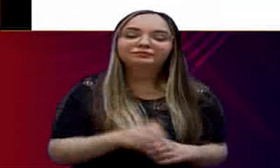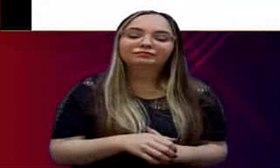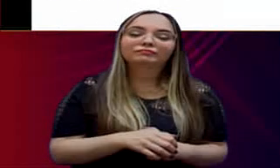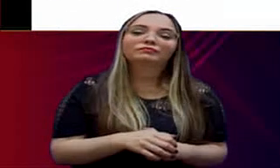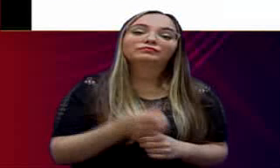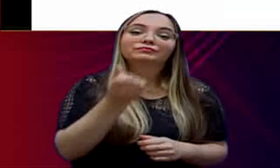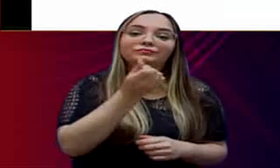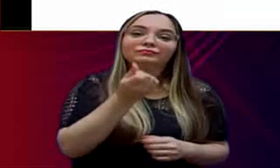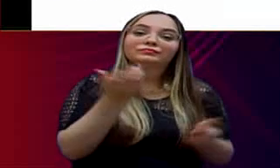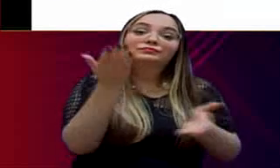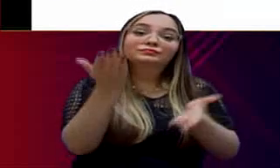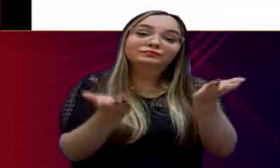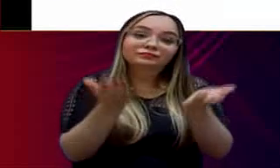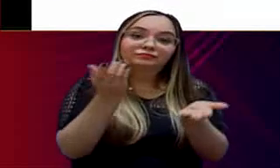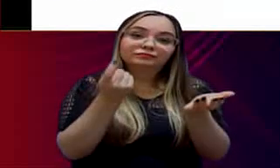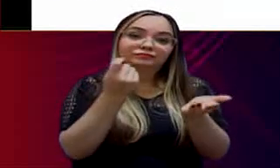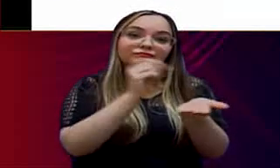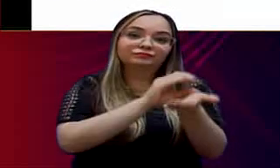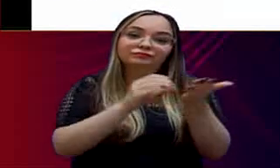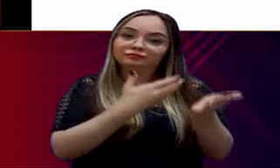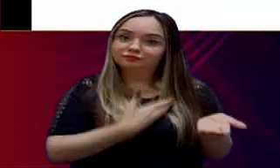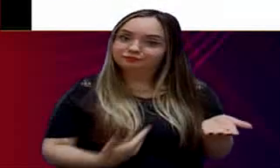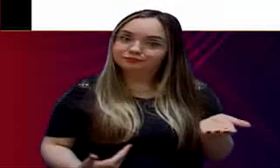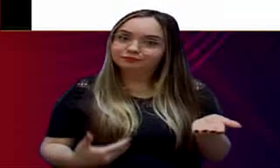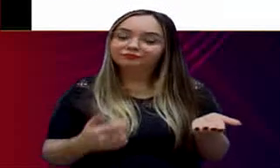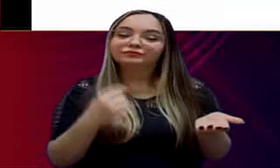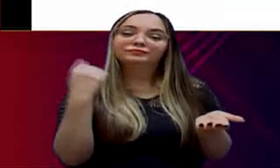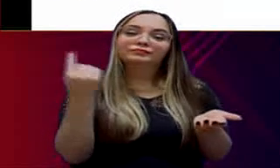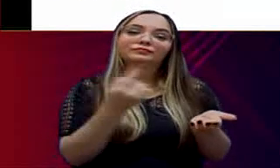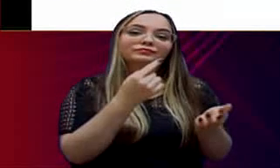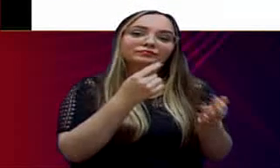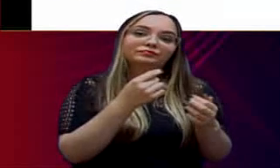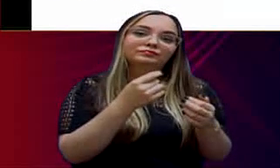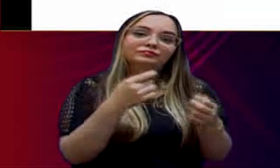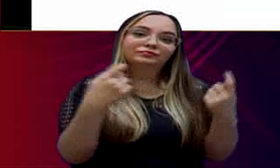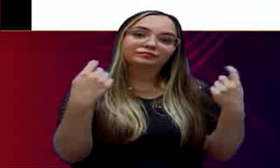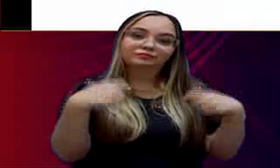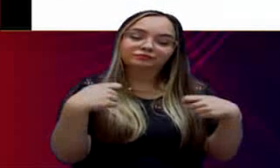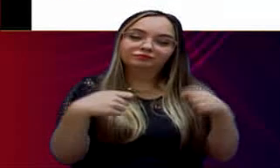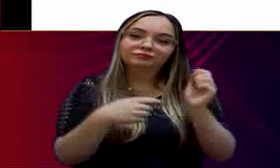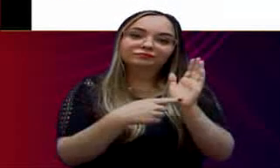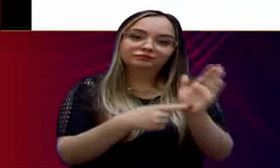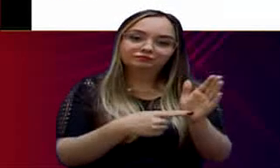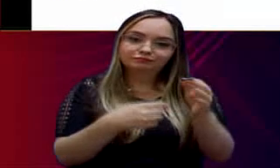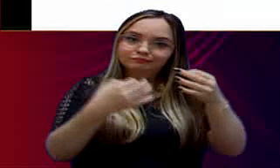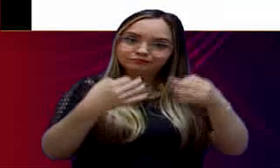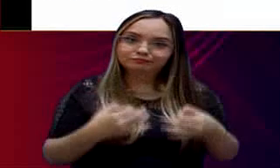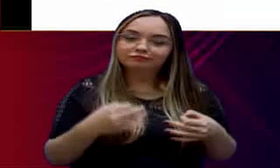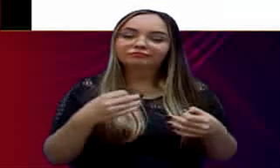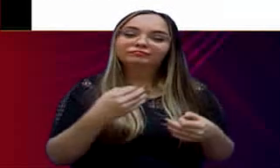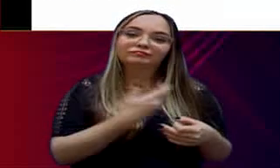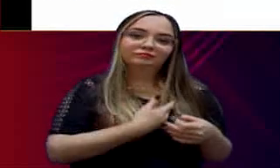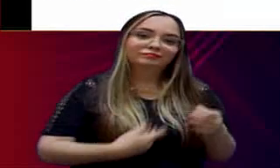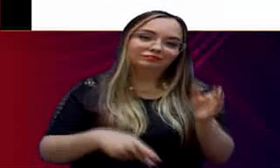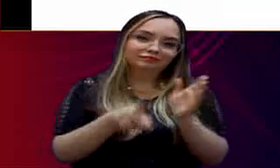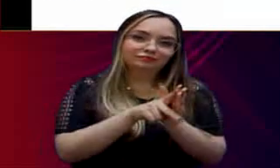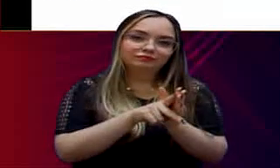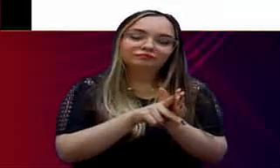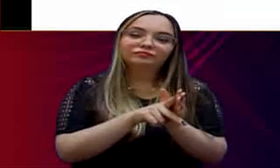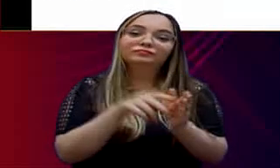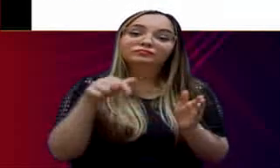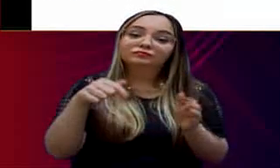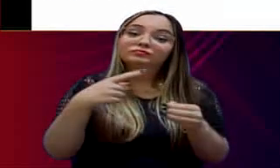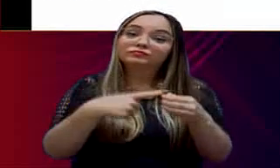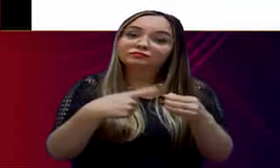sempre juízo do comprimento das vinculações constitucionais da prestação adequada do serviço público deverá um município